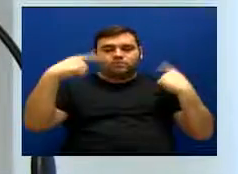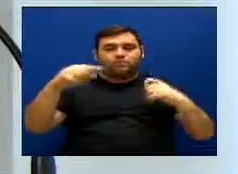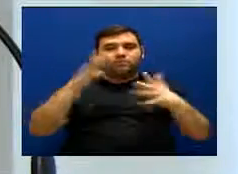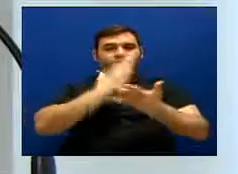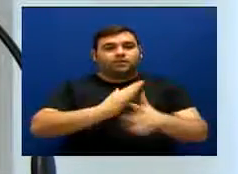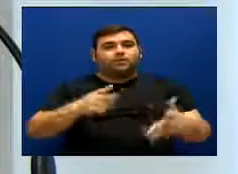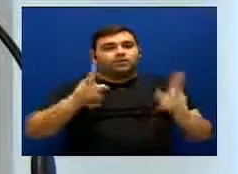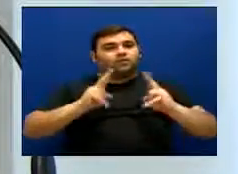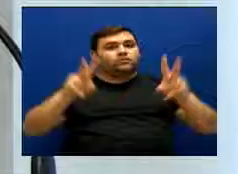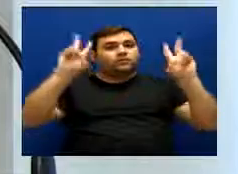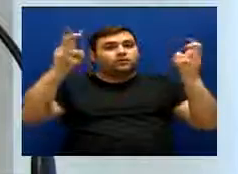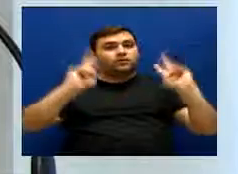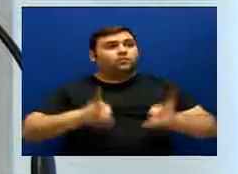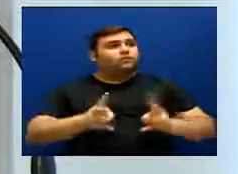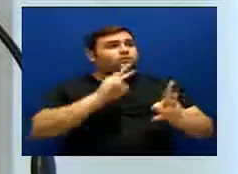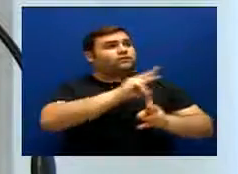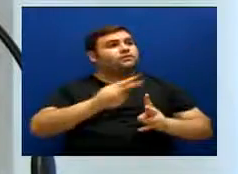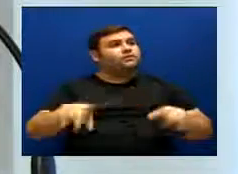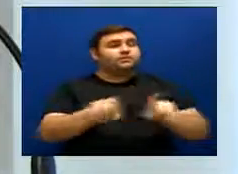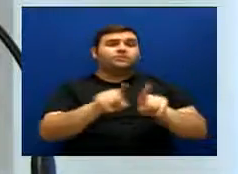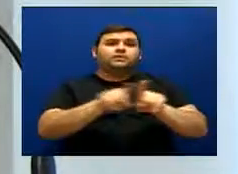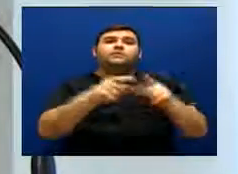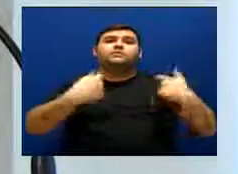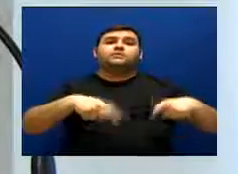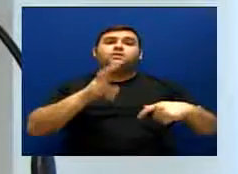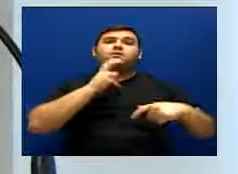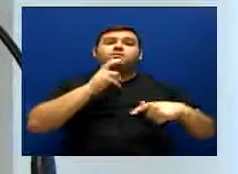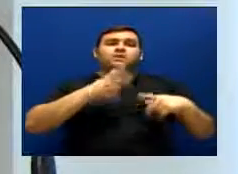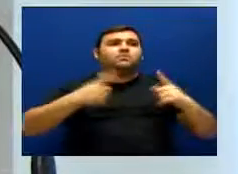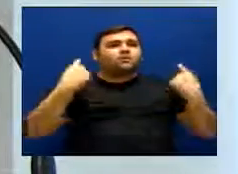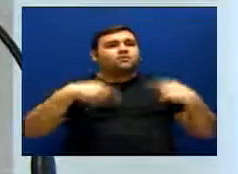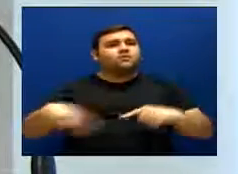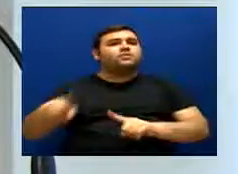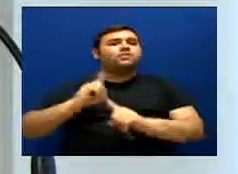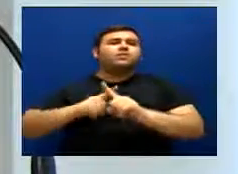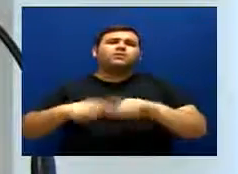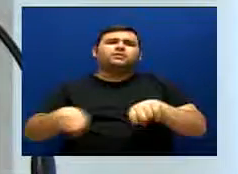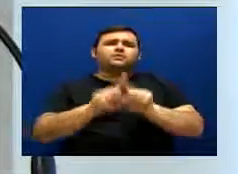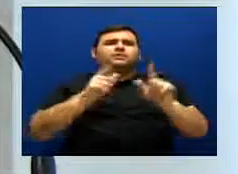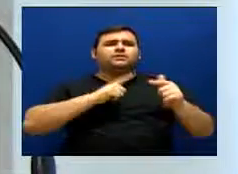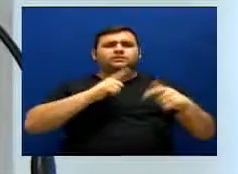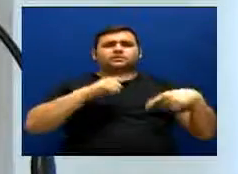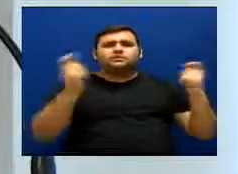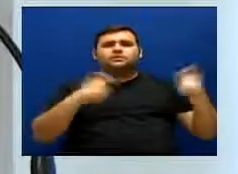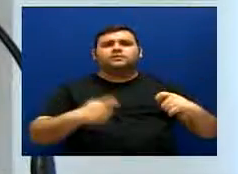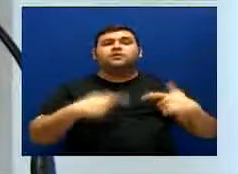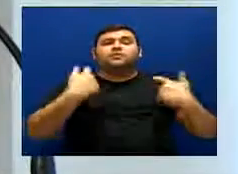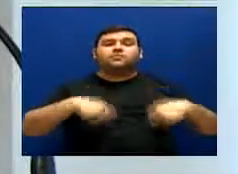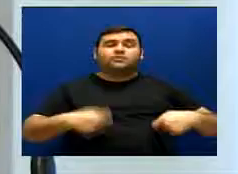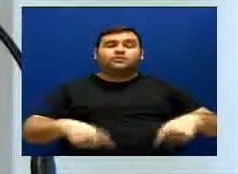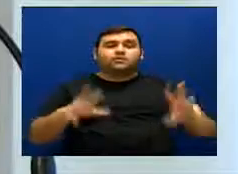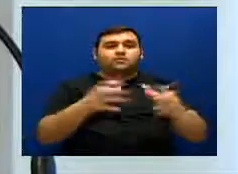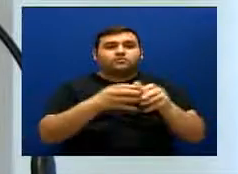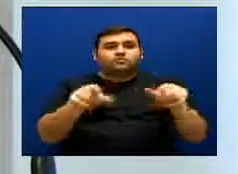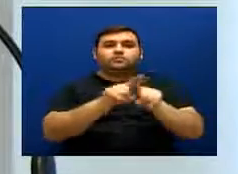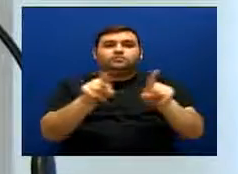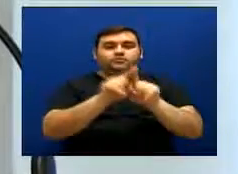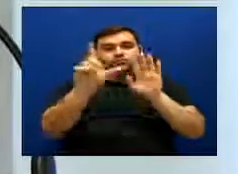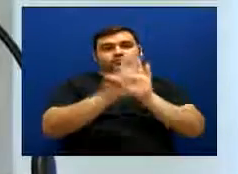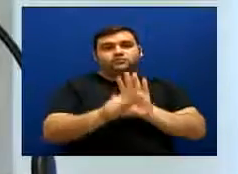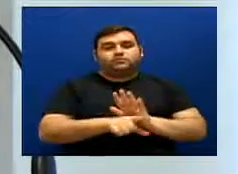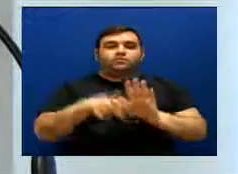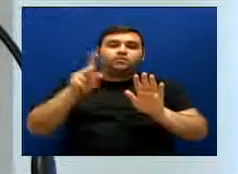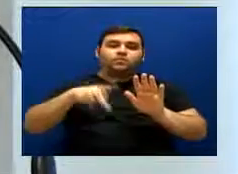continuam acontecendo e Sorocaba tem que ter estrutura para combater isso, porque as estruturas existem. Precisa de rede, precisa de